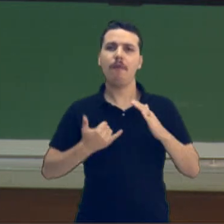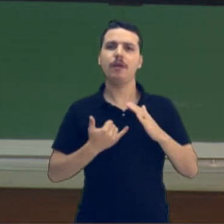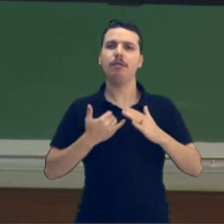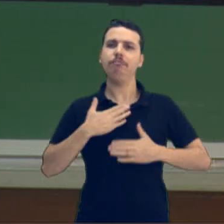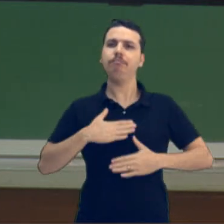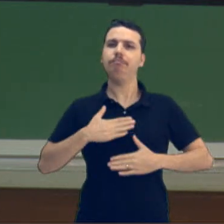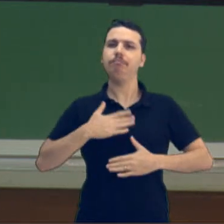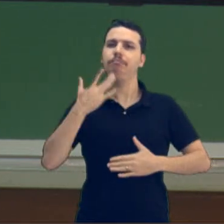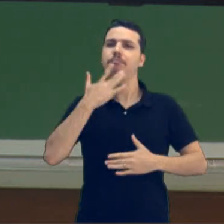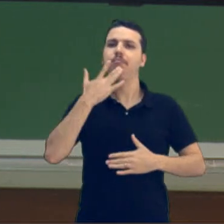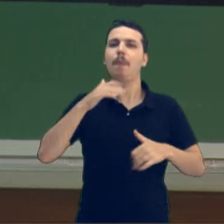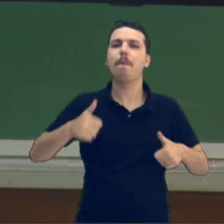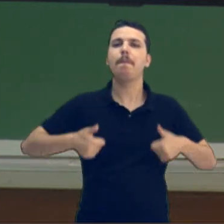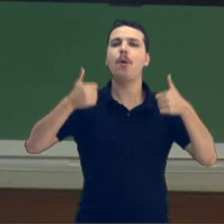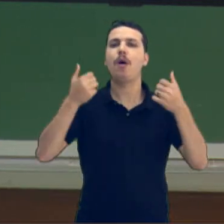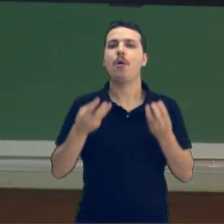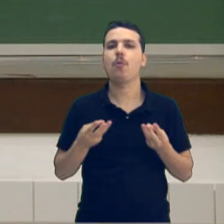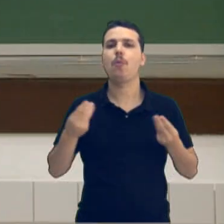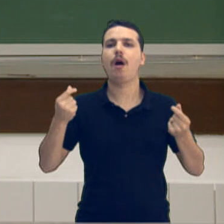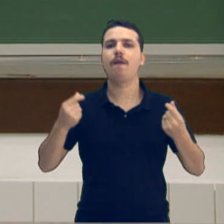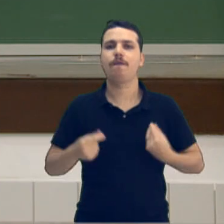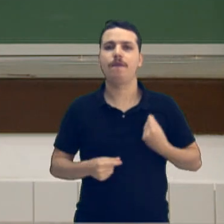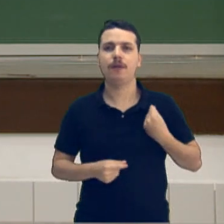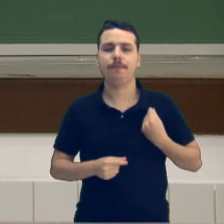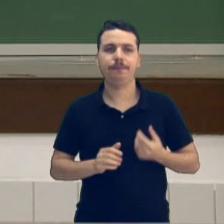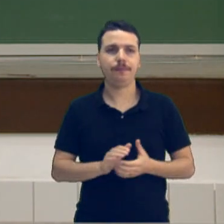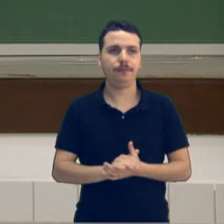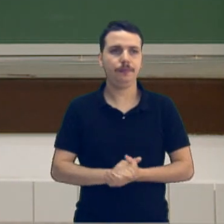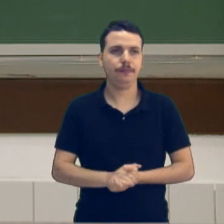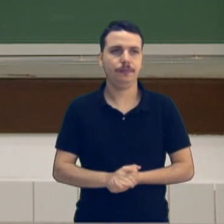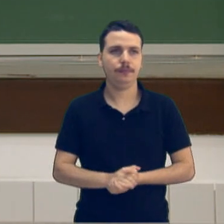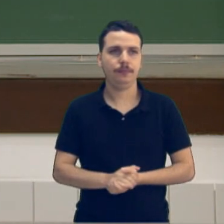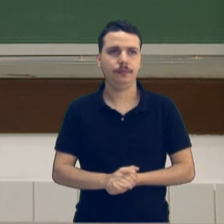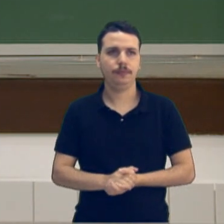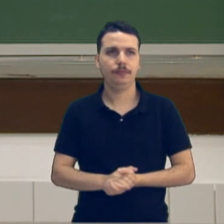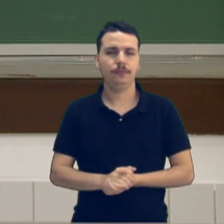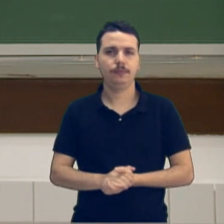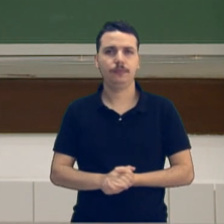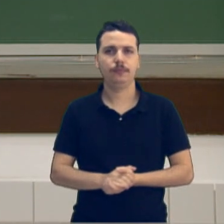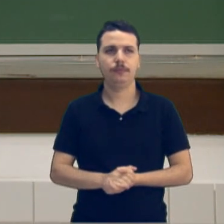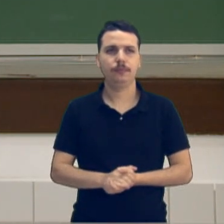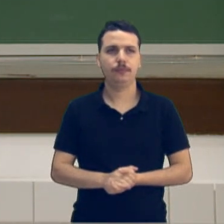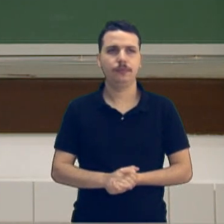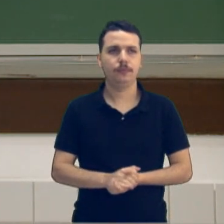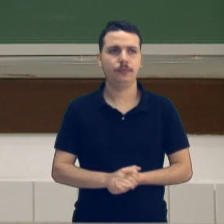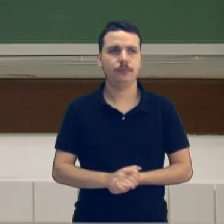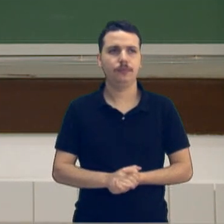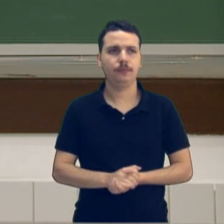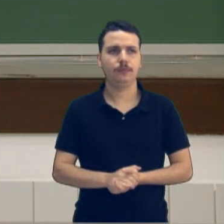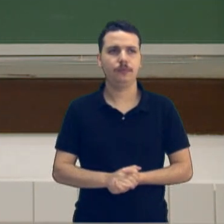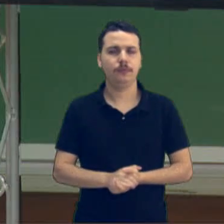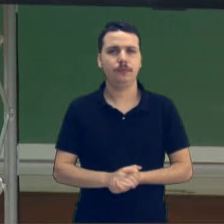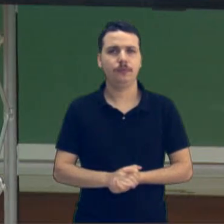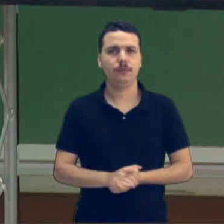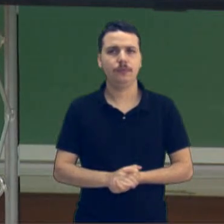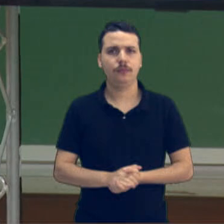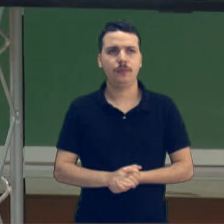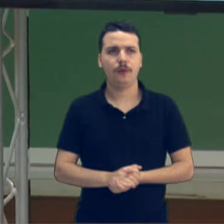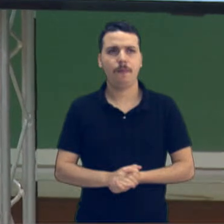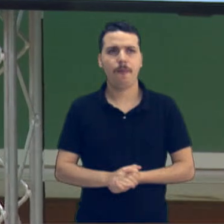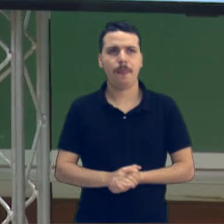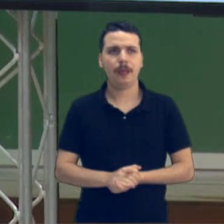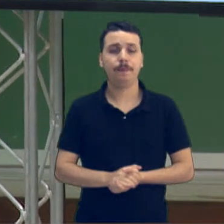sua qualidade de vida, certo? Vamos adiante. Agora, pessoal, para que